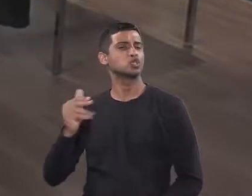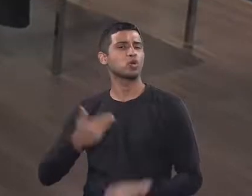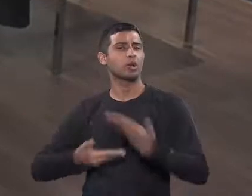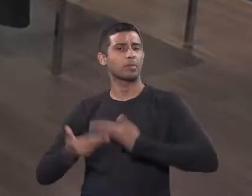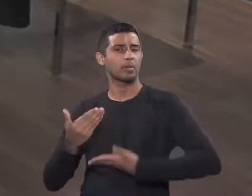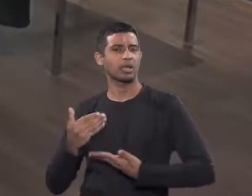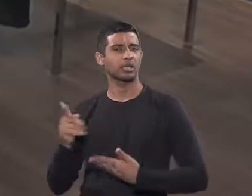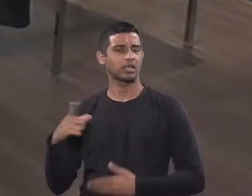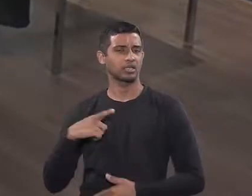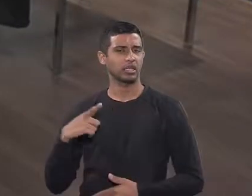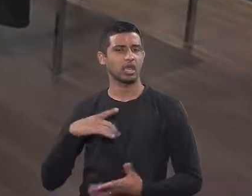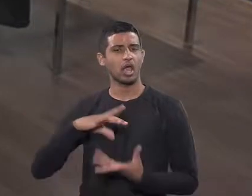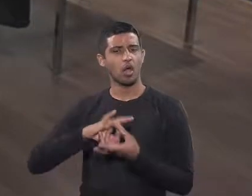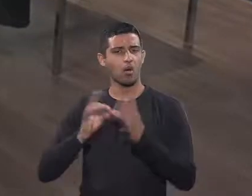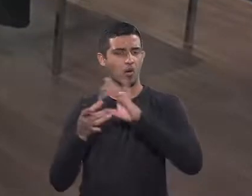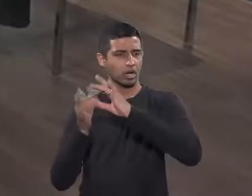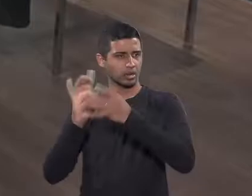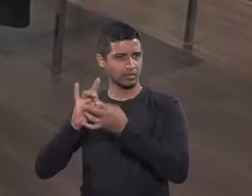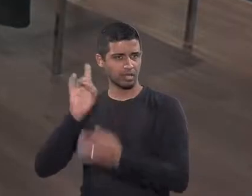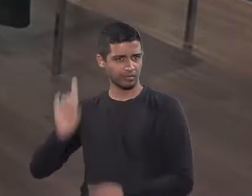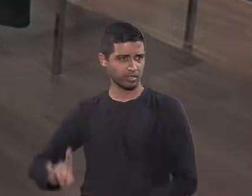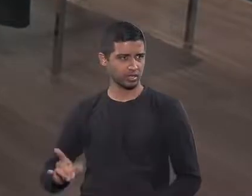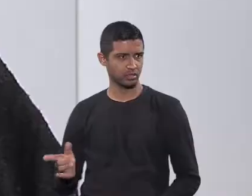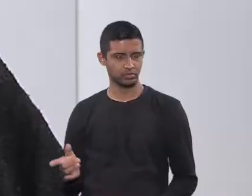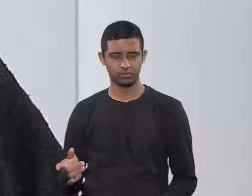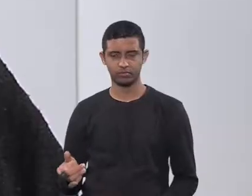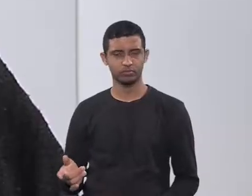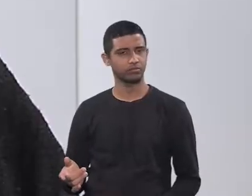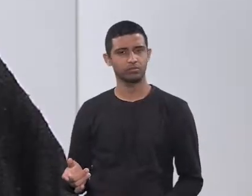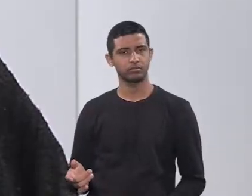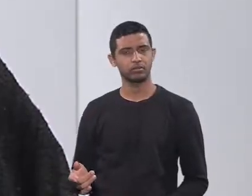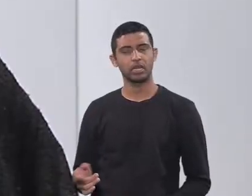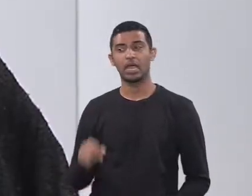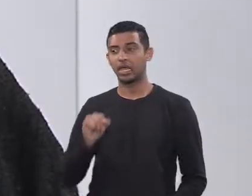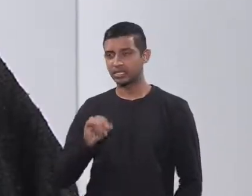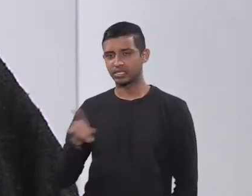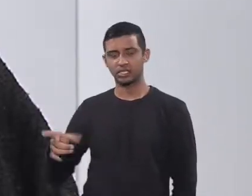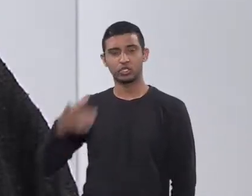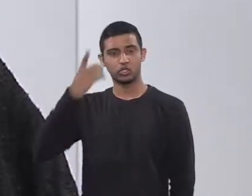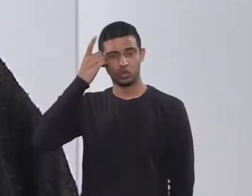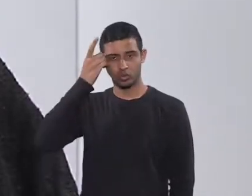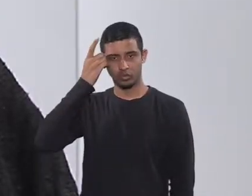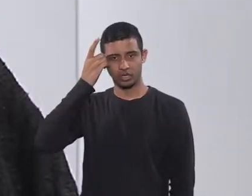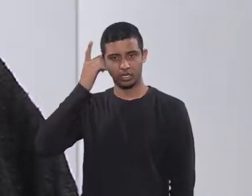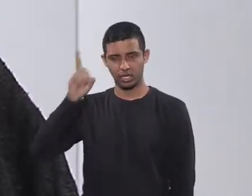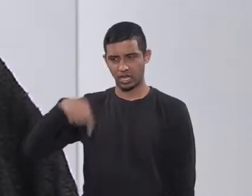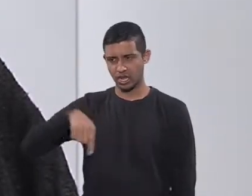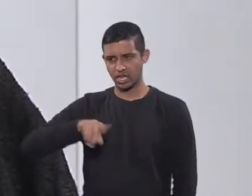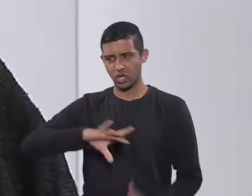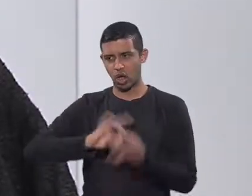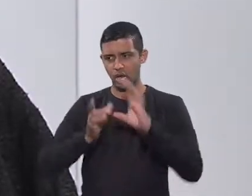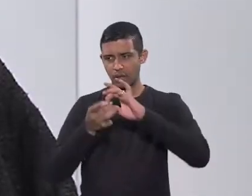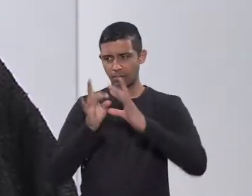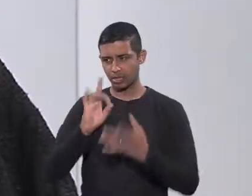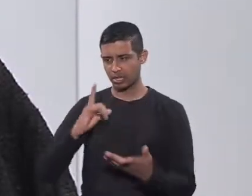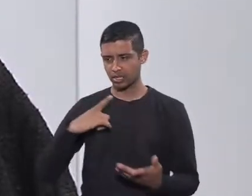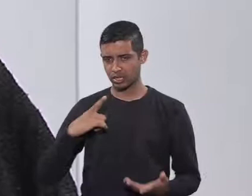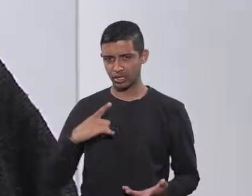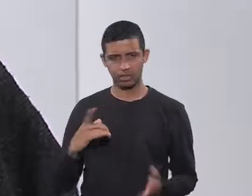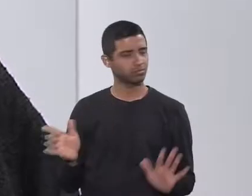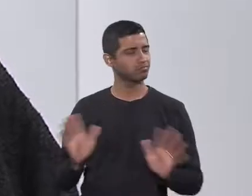uma Paralimpíada. Normalmente, ninguém que tem síndrome de Down participa de Paralimpíada, porque eles